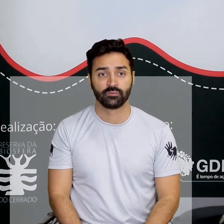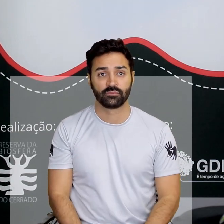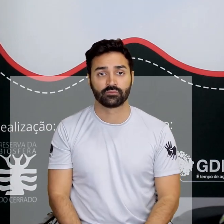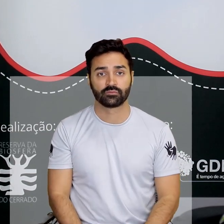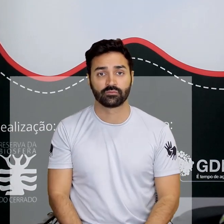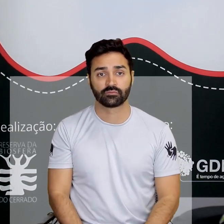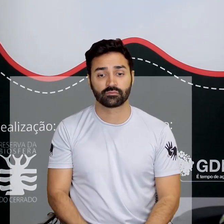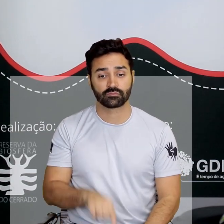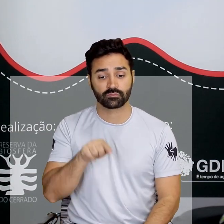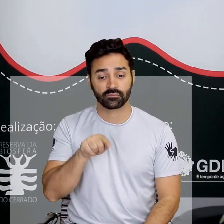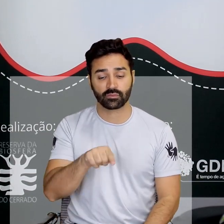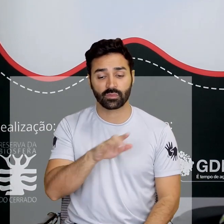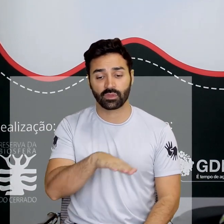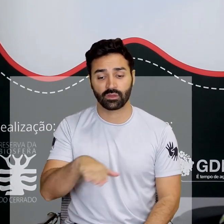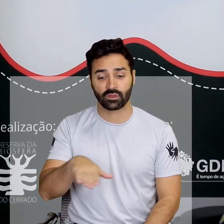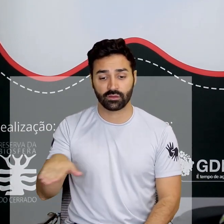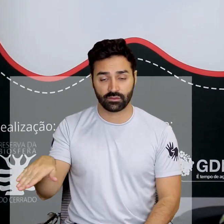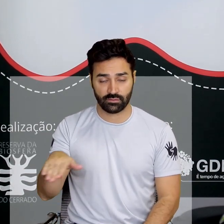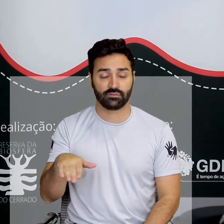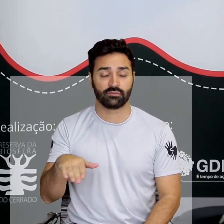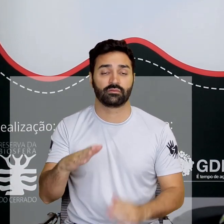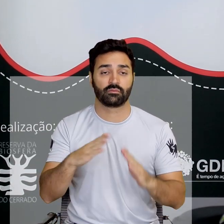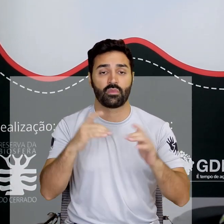um menino que vive numa família bilíngue.